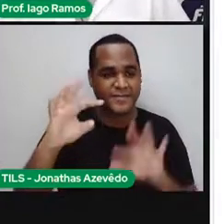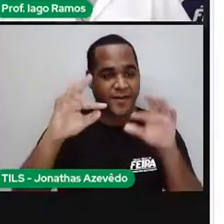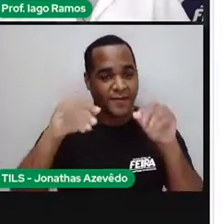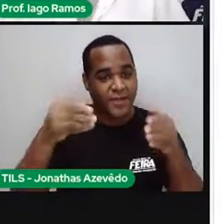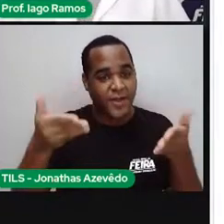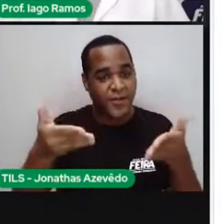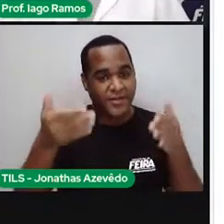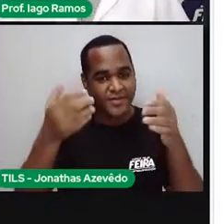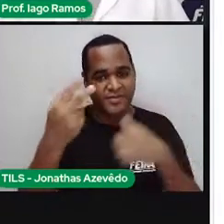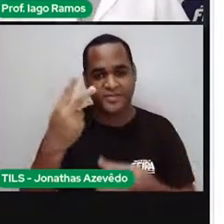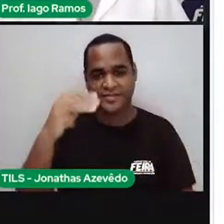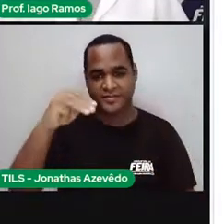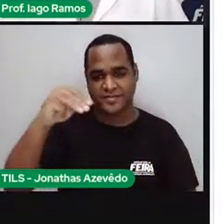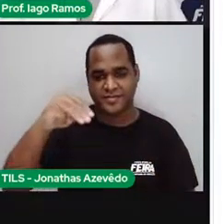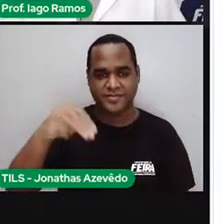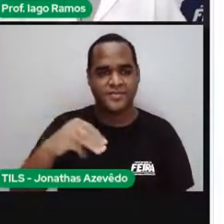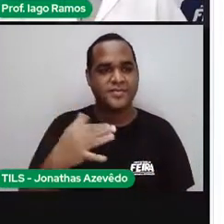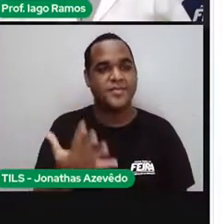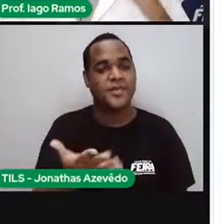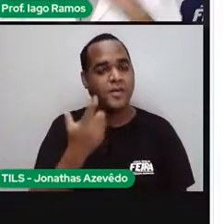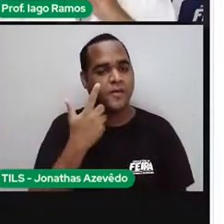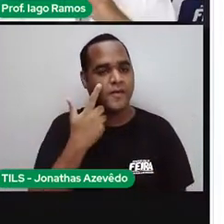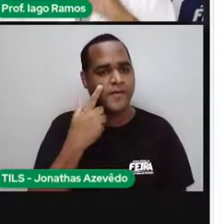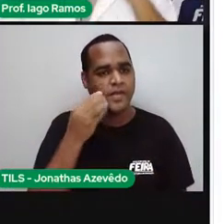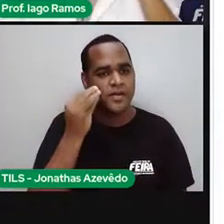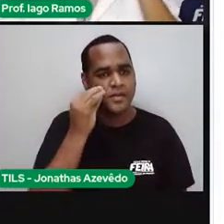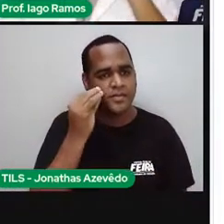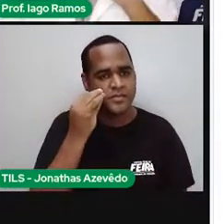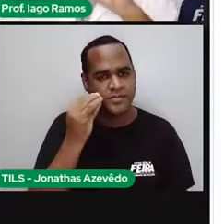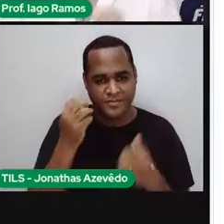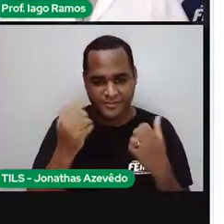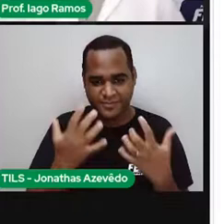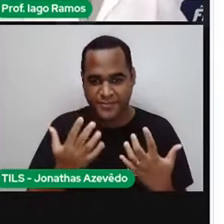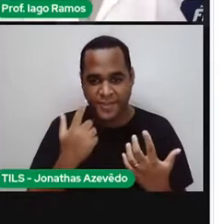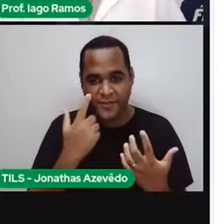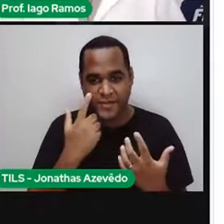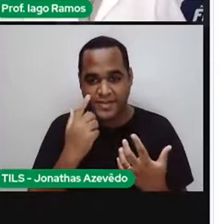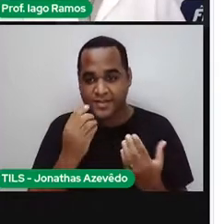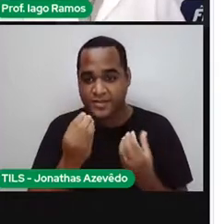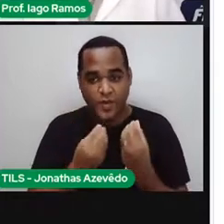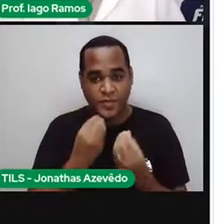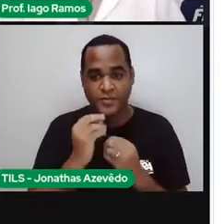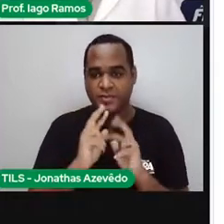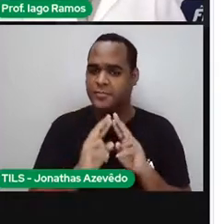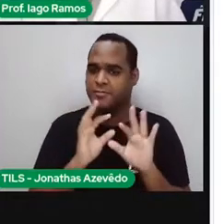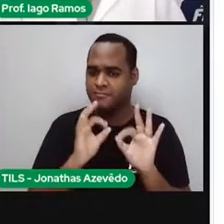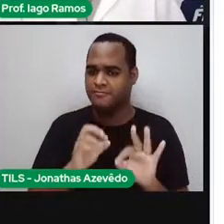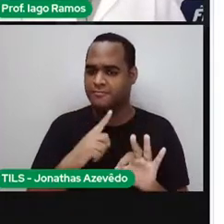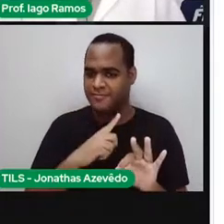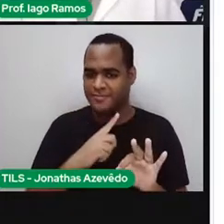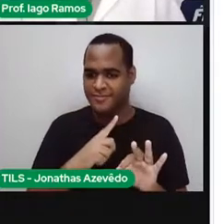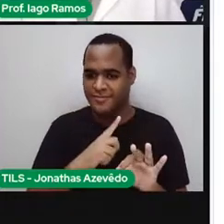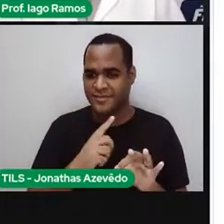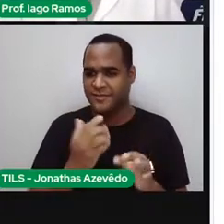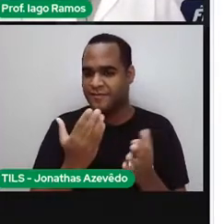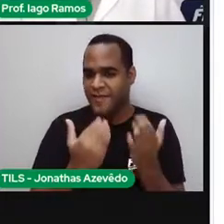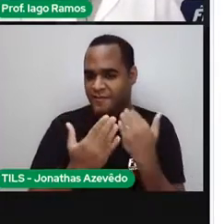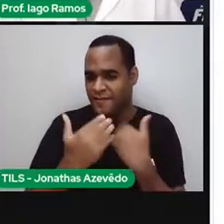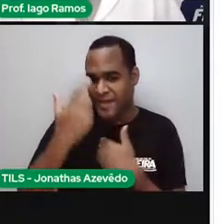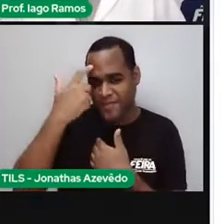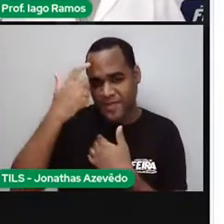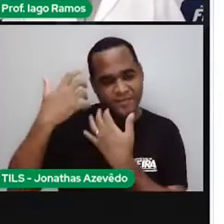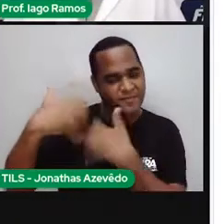finalizado os dois minutos bora aqui fazer comigo acredito que você já tenha feito o seu aí vem